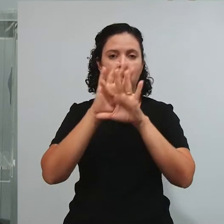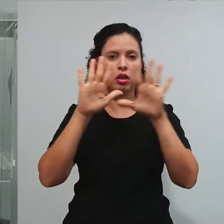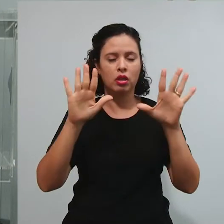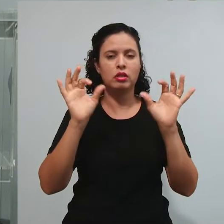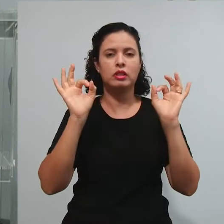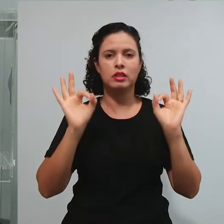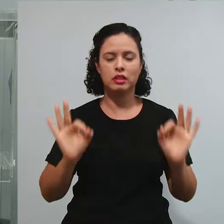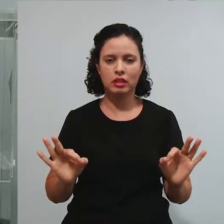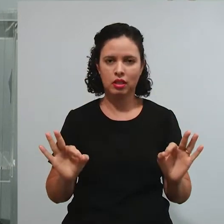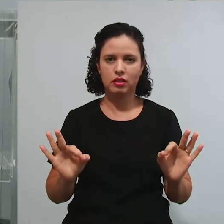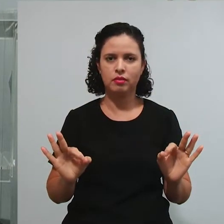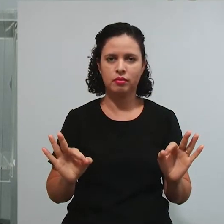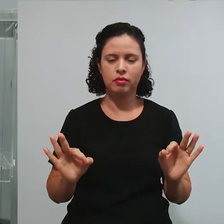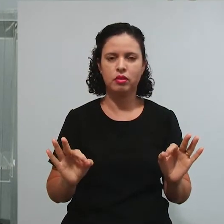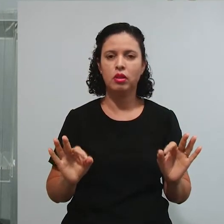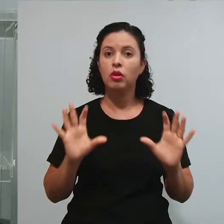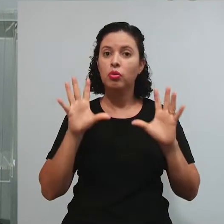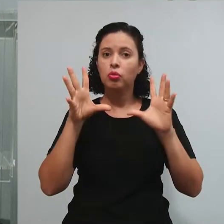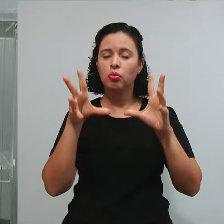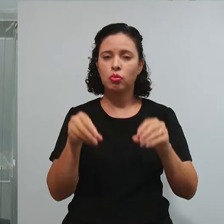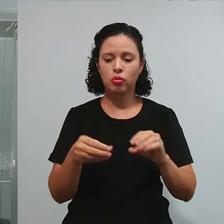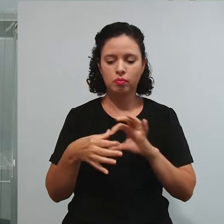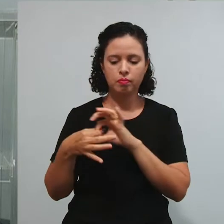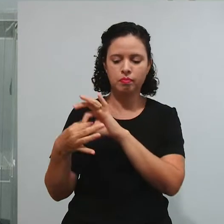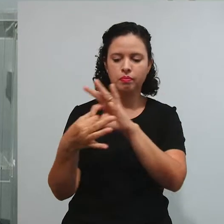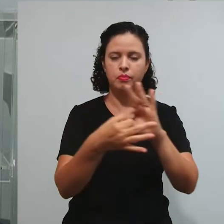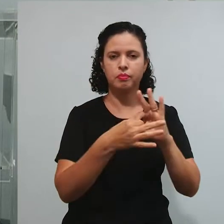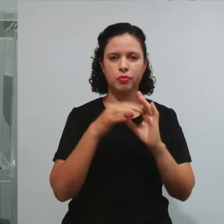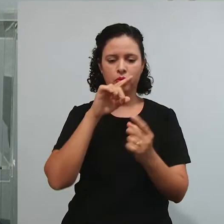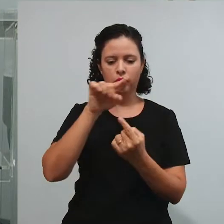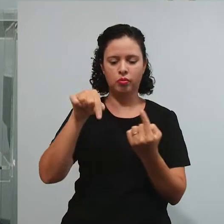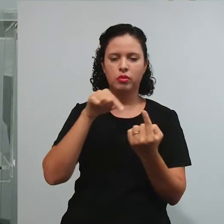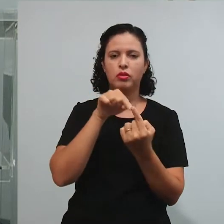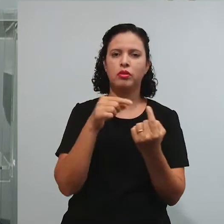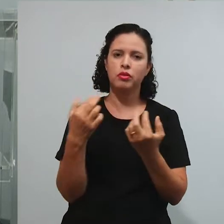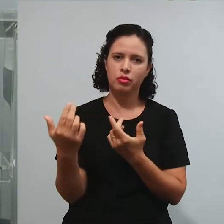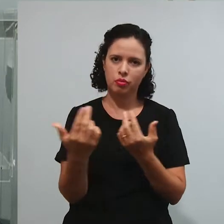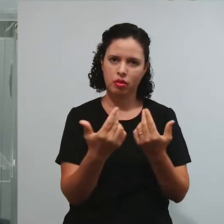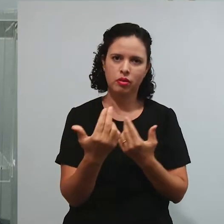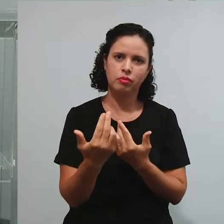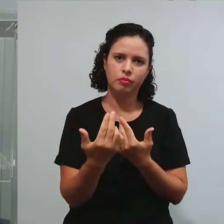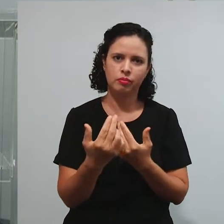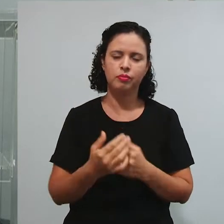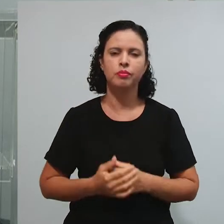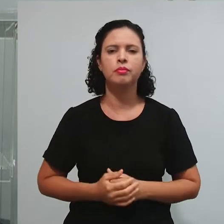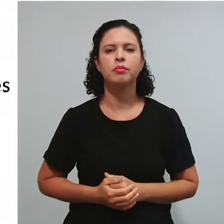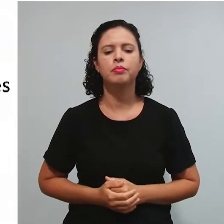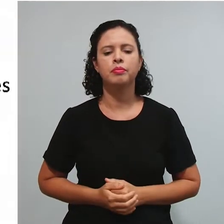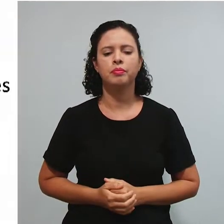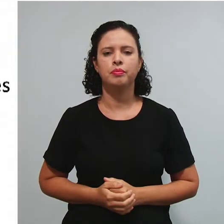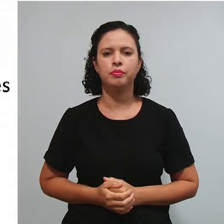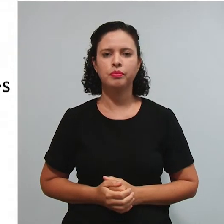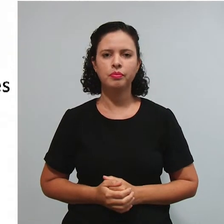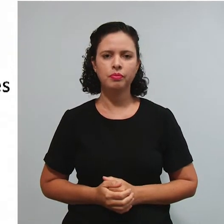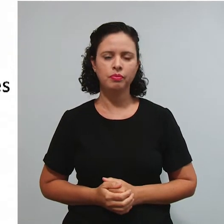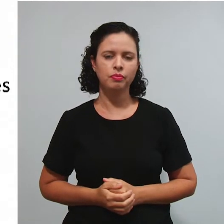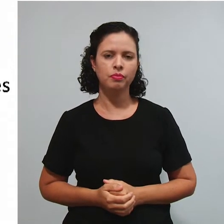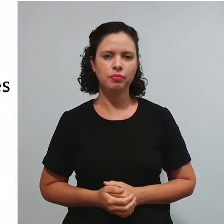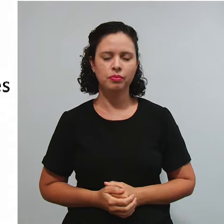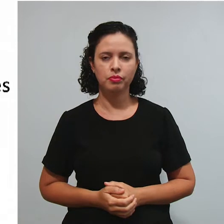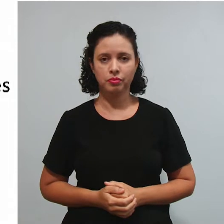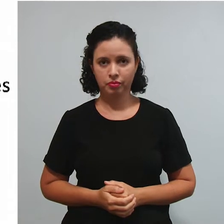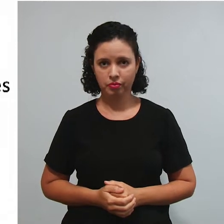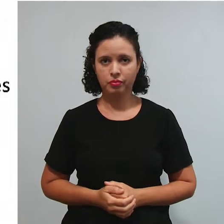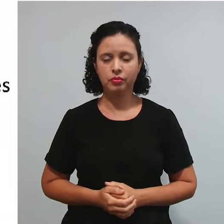usando os recursos, mas todos unidos com aquela finalidade. E ainda observar porque